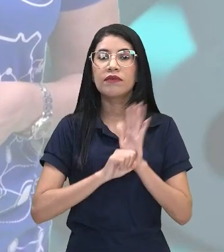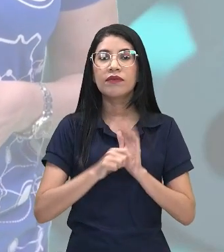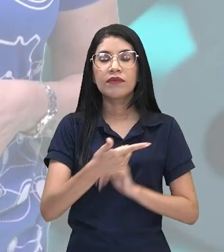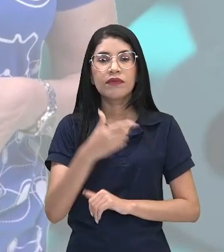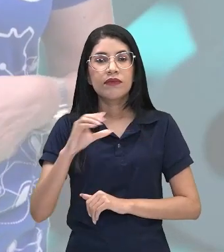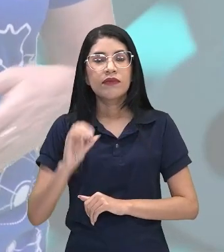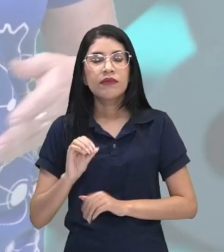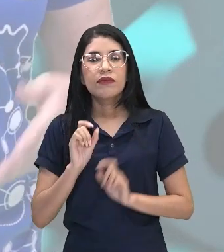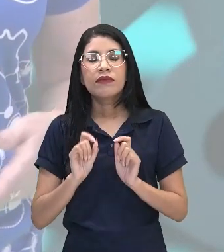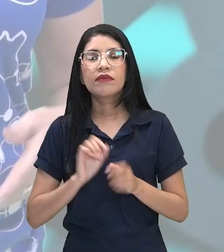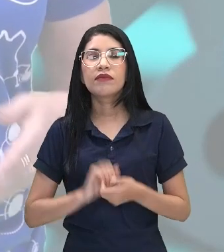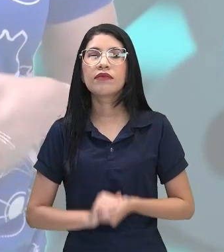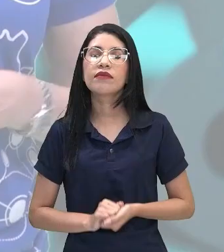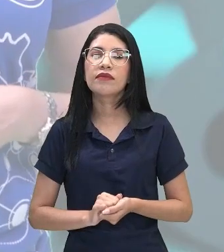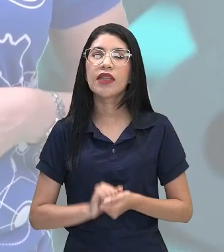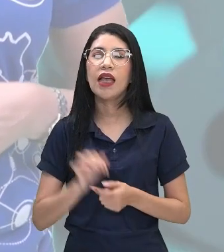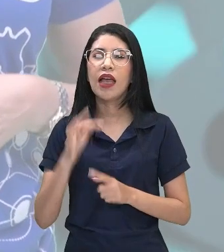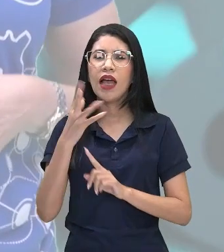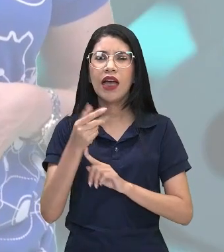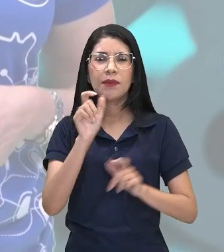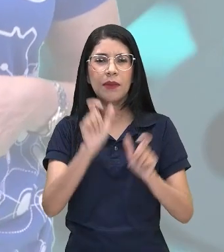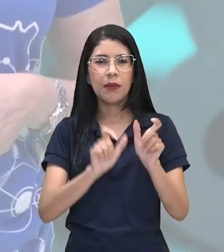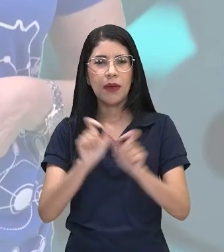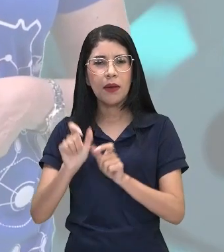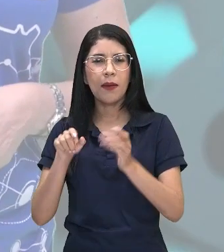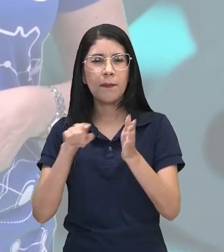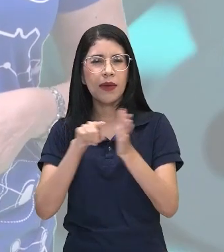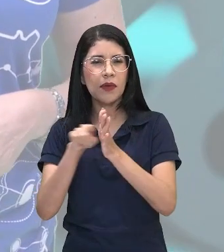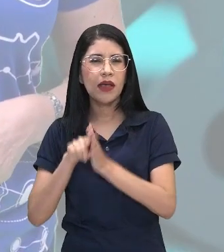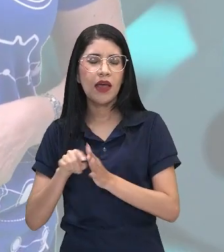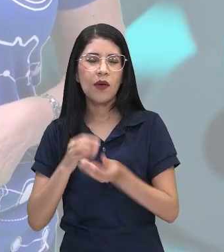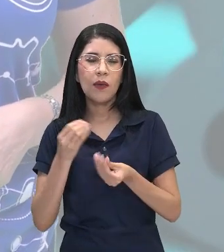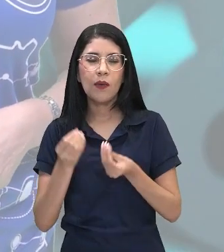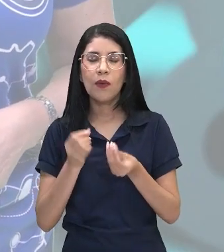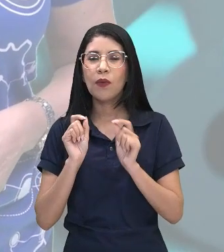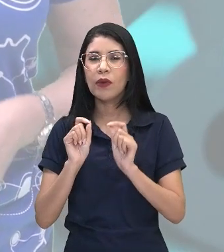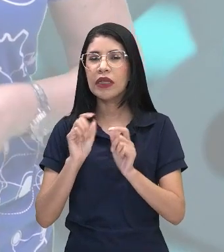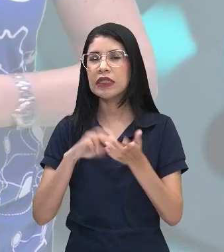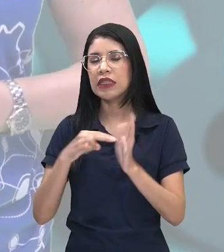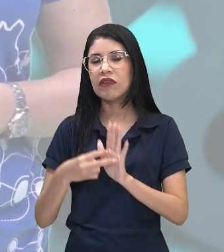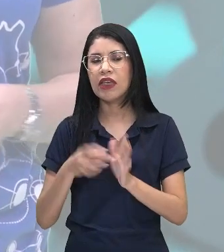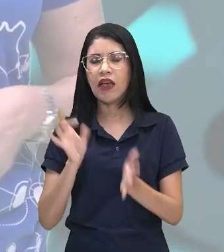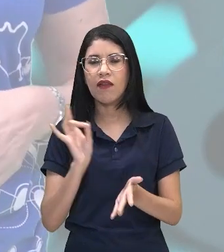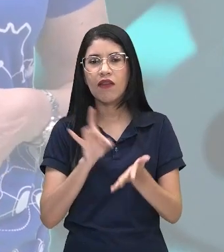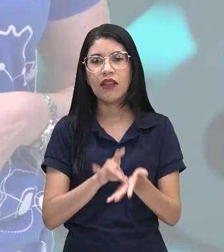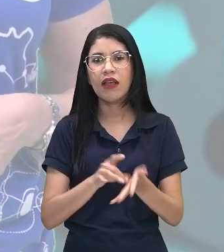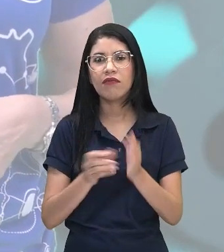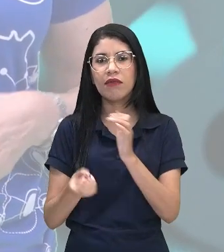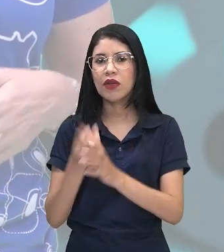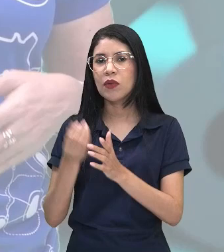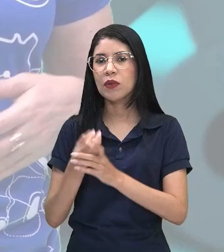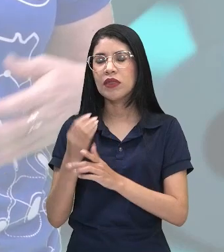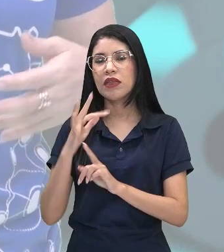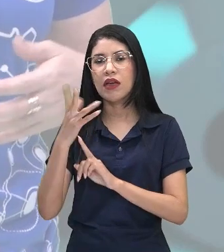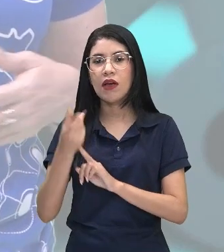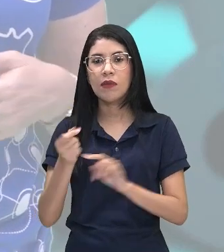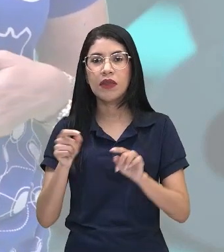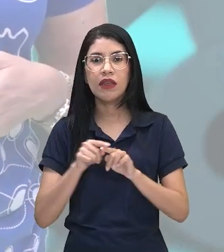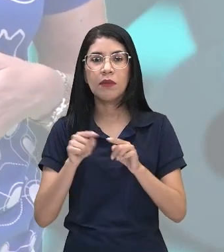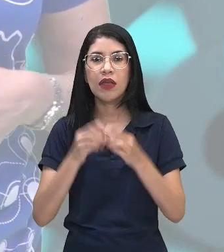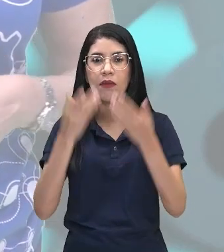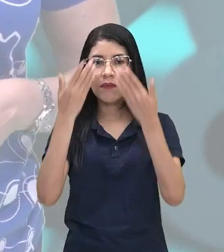artistas passaram a questionar a ideia de originalidade na produção de suas obras e se abriram